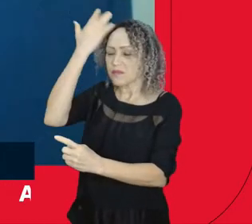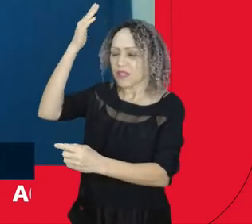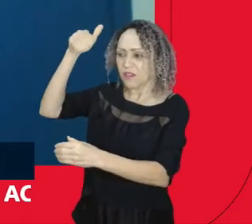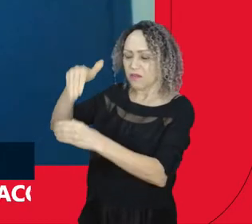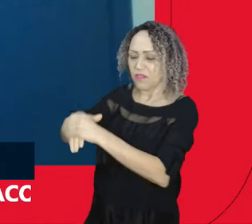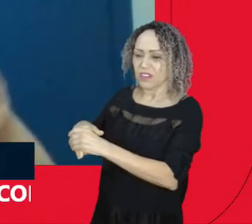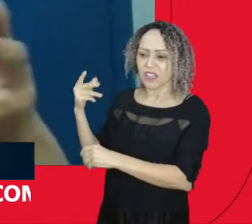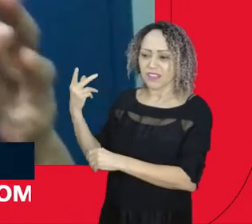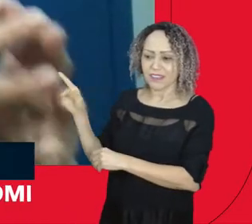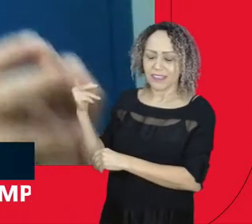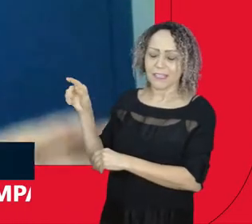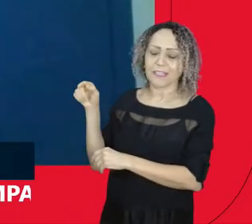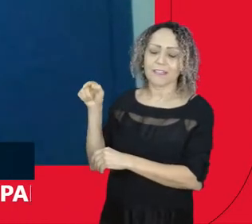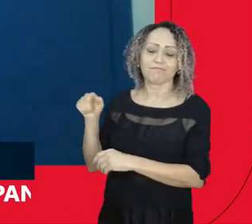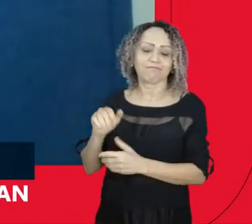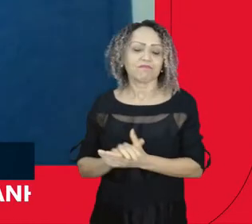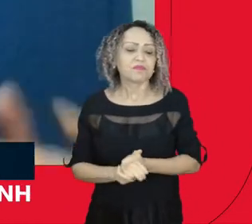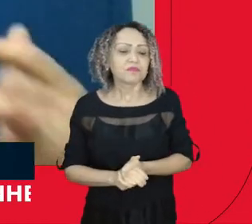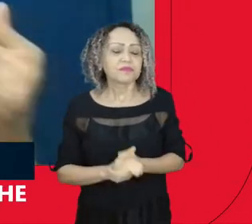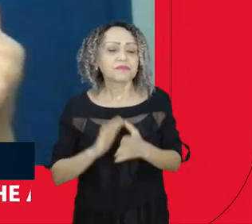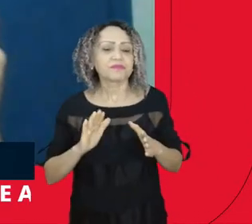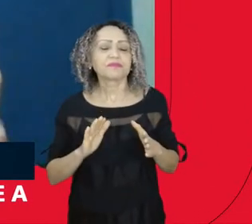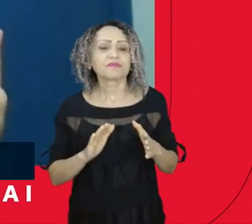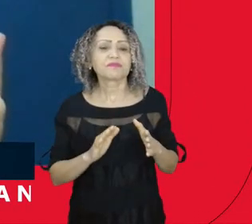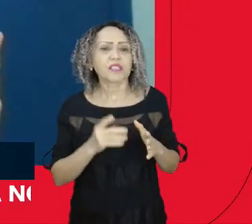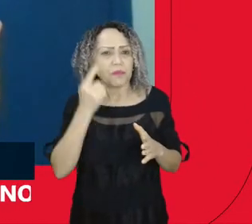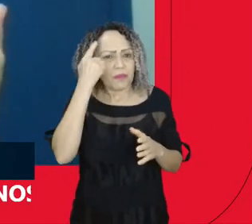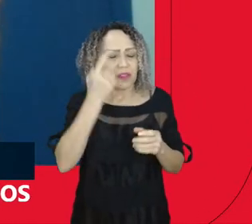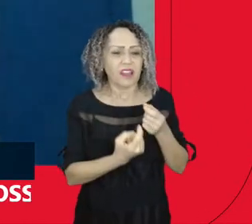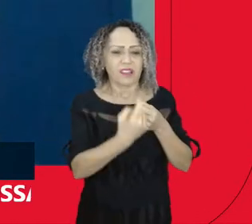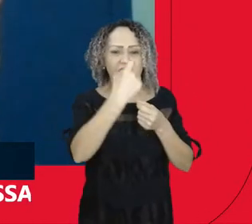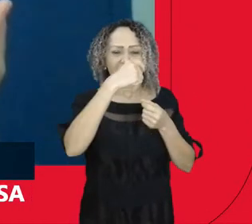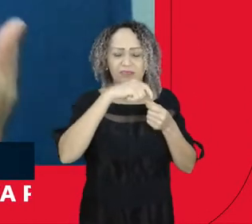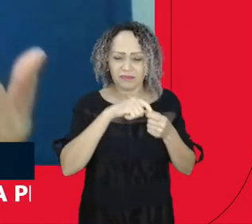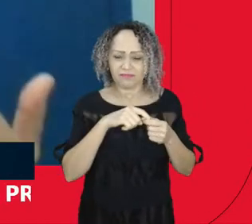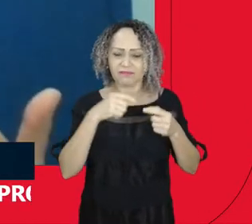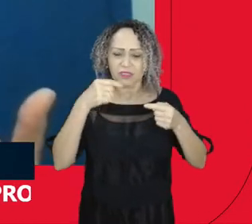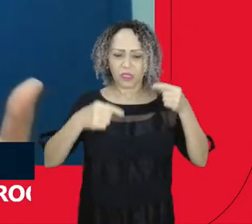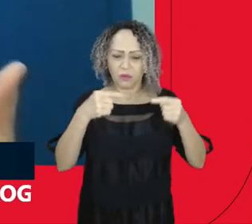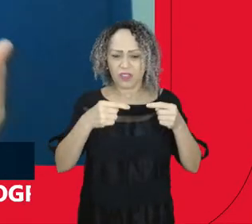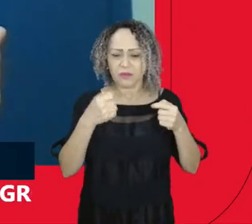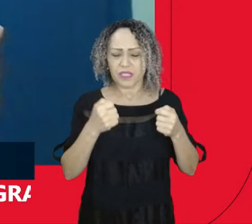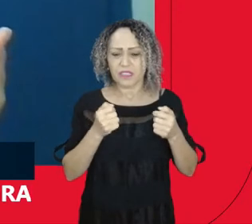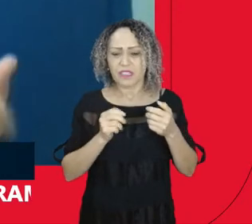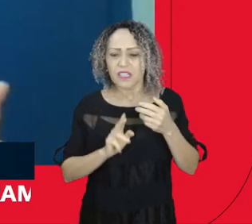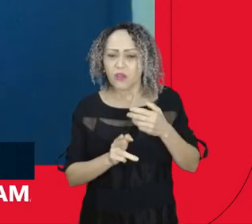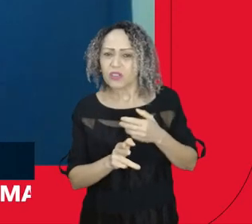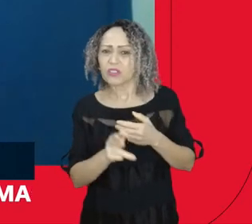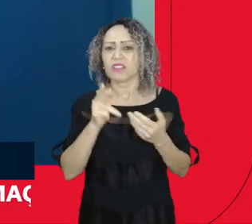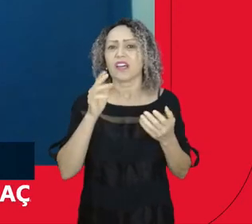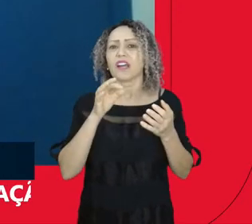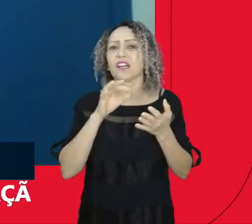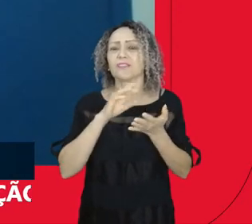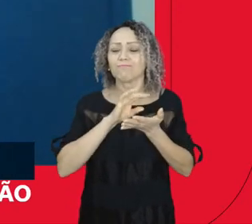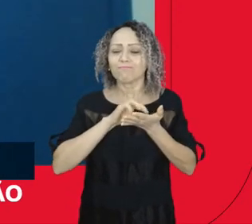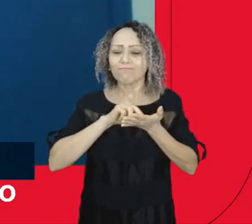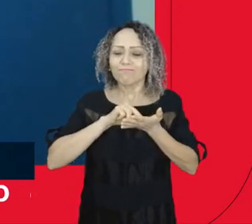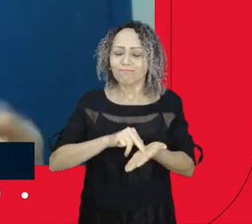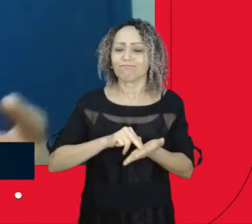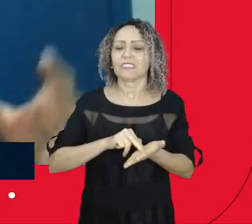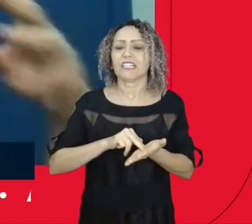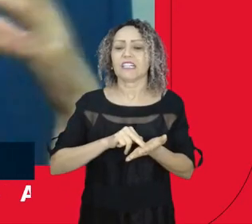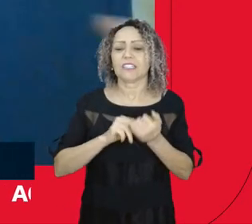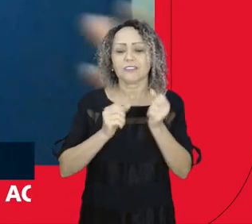para a credibilidade, para essa ideia de que política pública tem que ter continuidade, tem que ter estabilidade, tem que ser